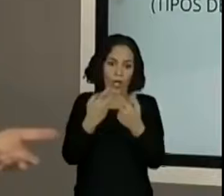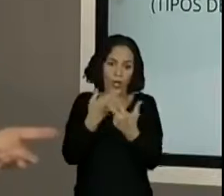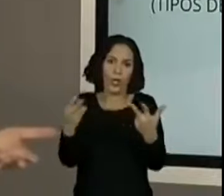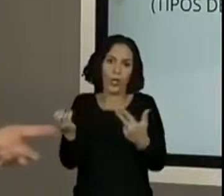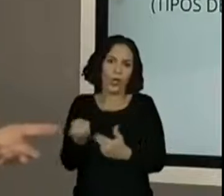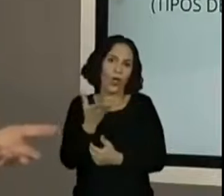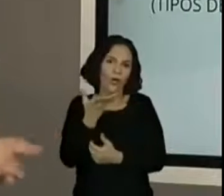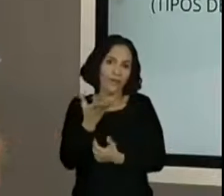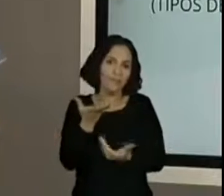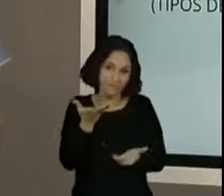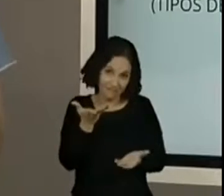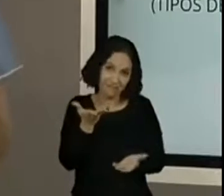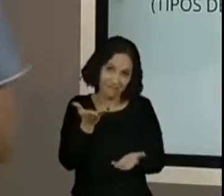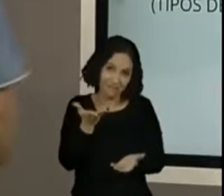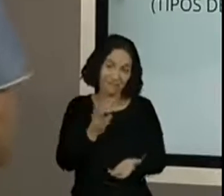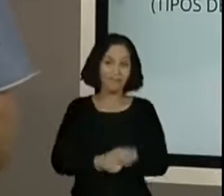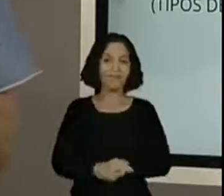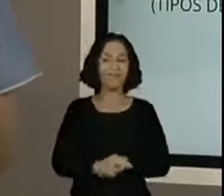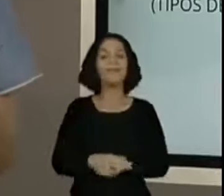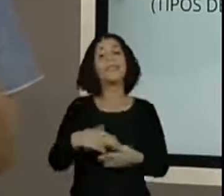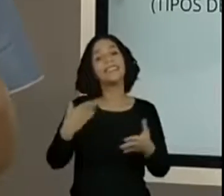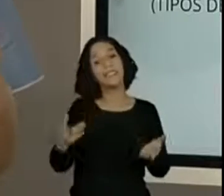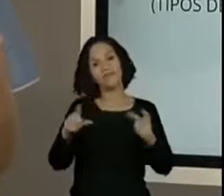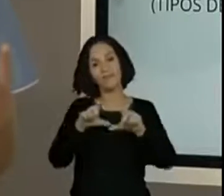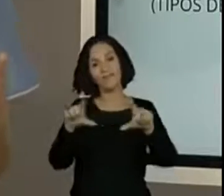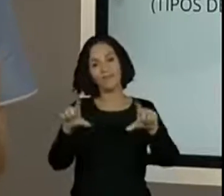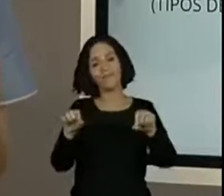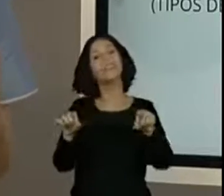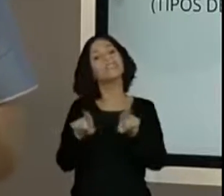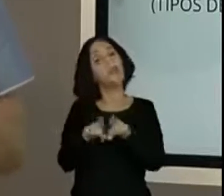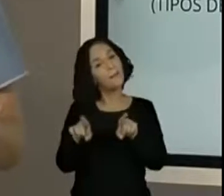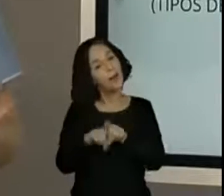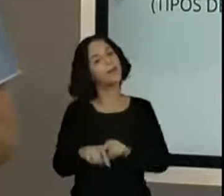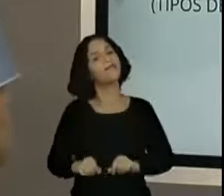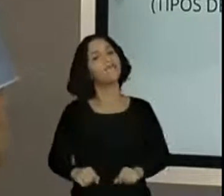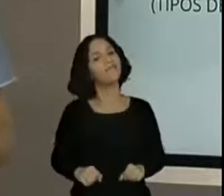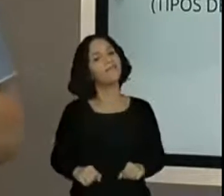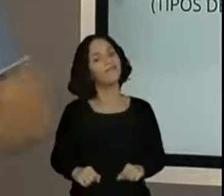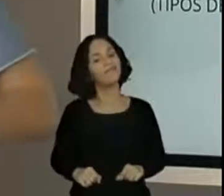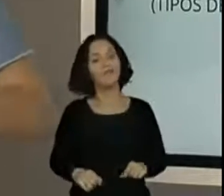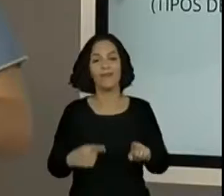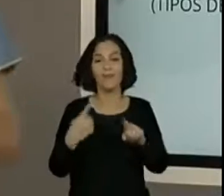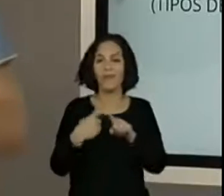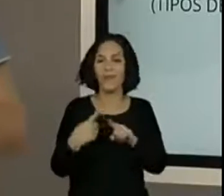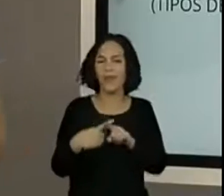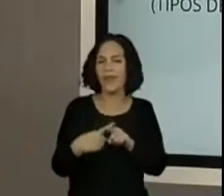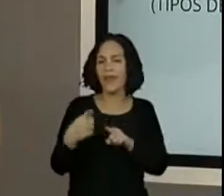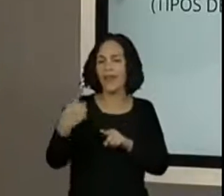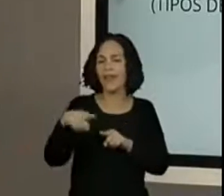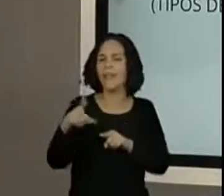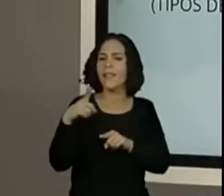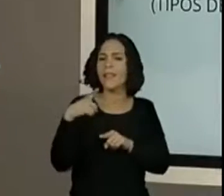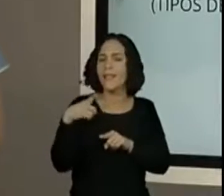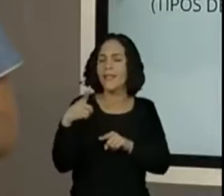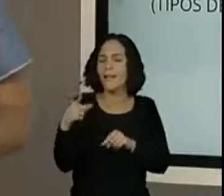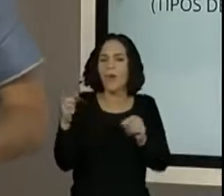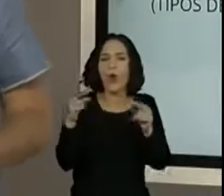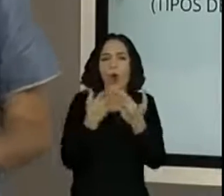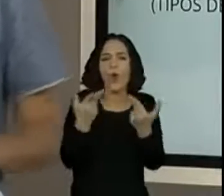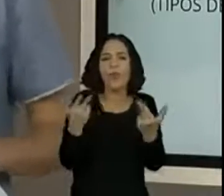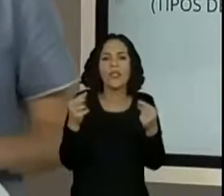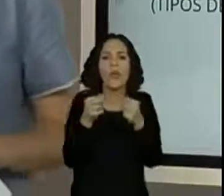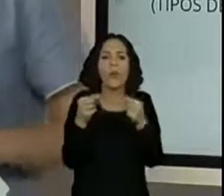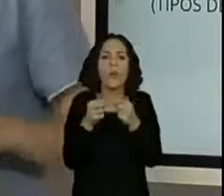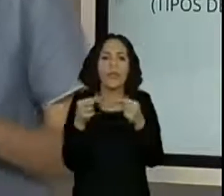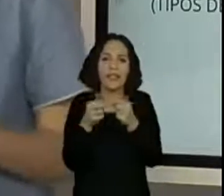notícia nova. As tirinhas também acompanham isso. Normalmente, elas tratam de alguma coisa da atualidade.